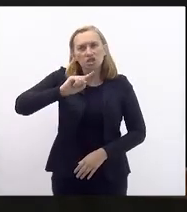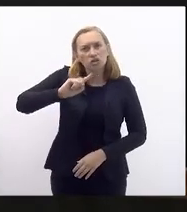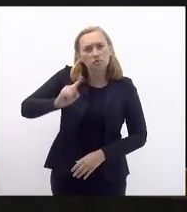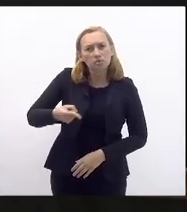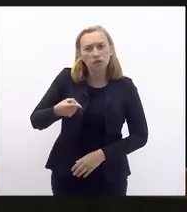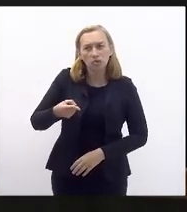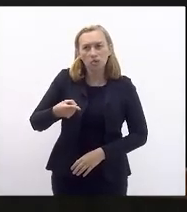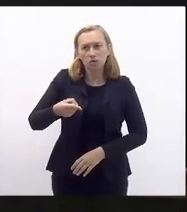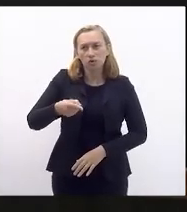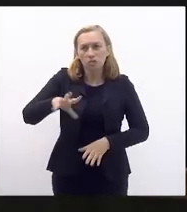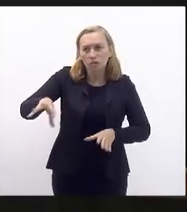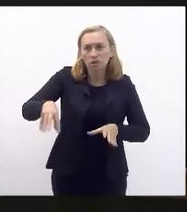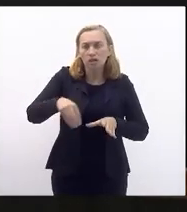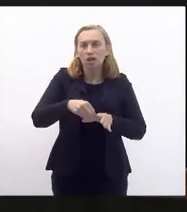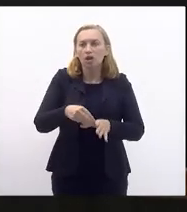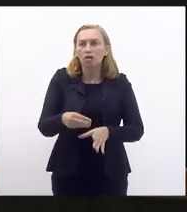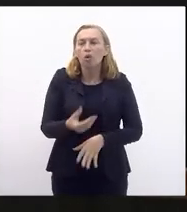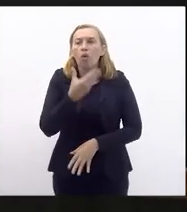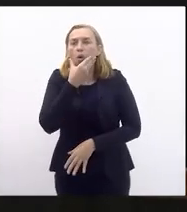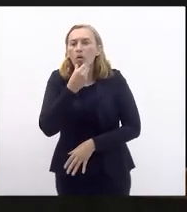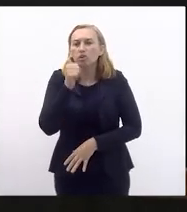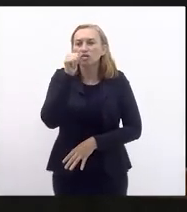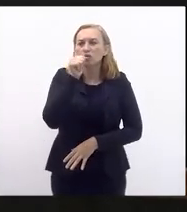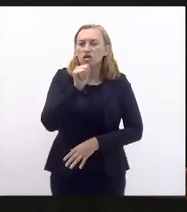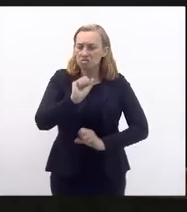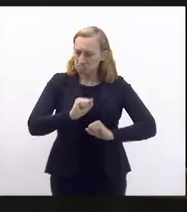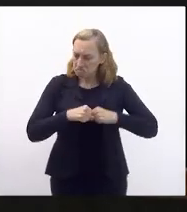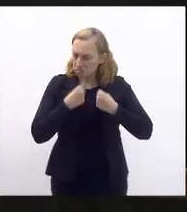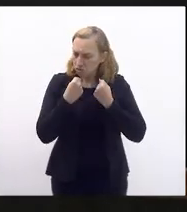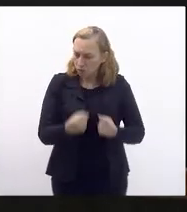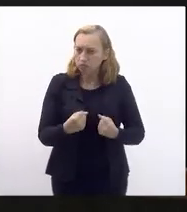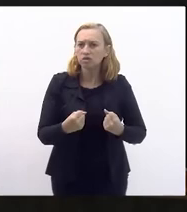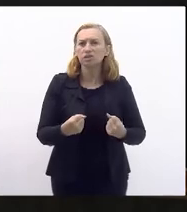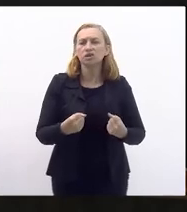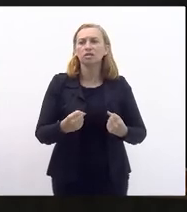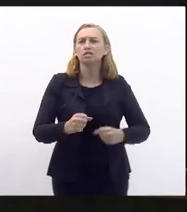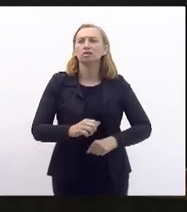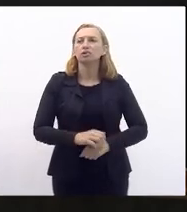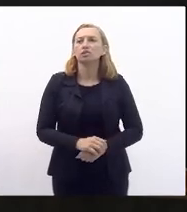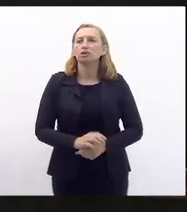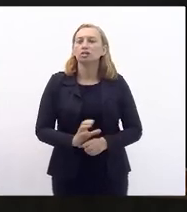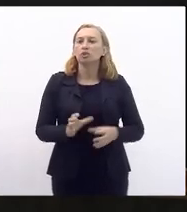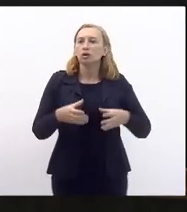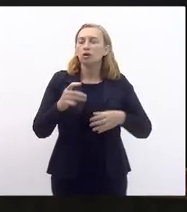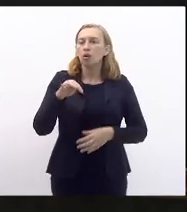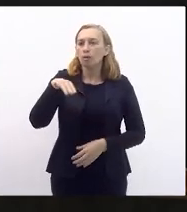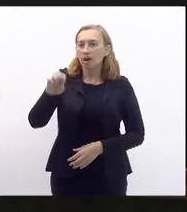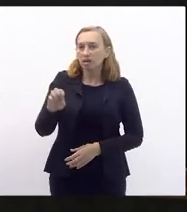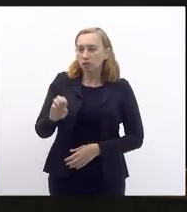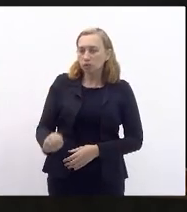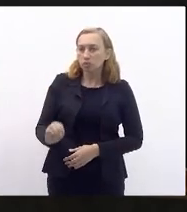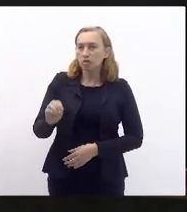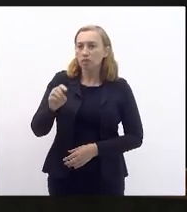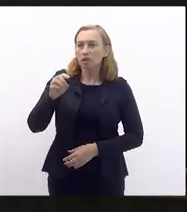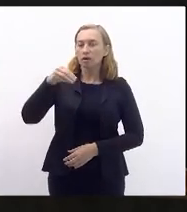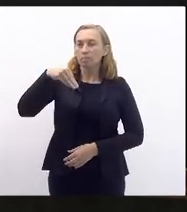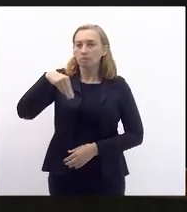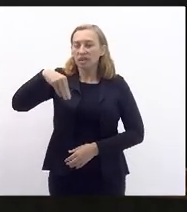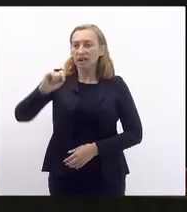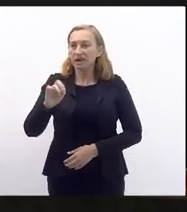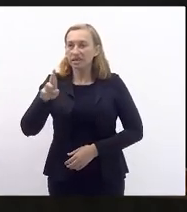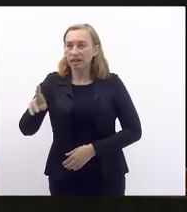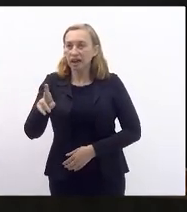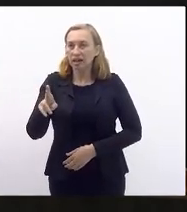integrantes homens e mulheres dedicados motivados o Comando Militar do Leste ao longo do tempo